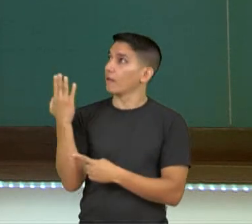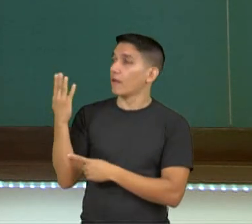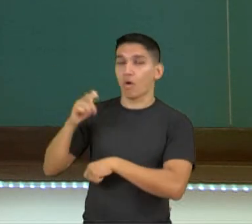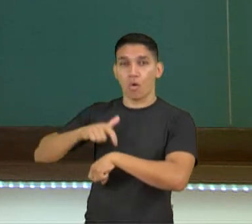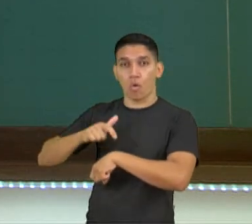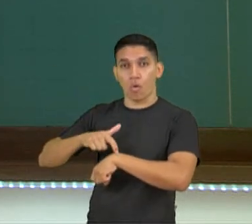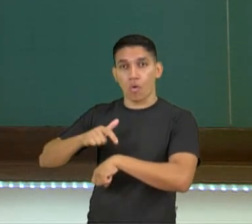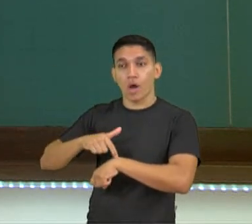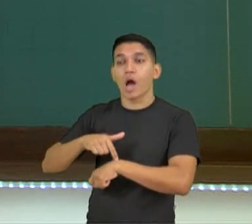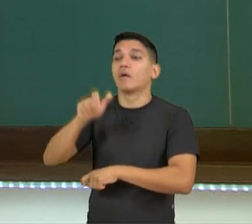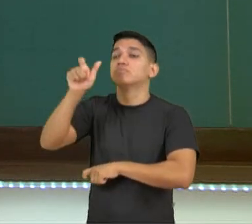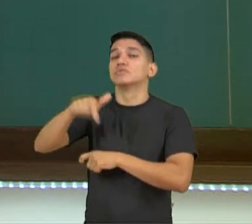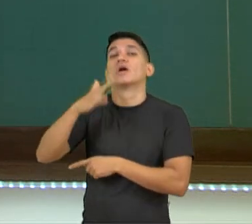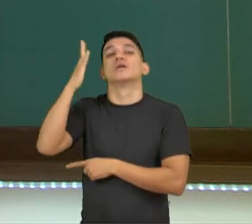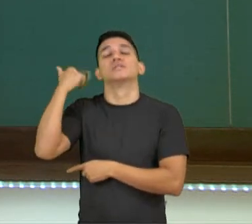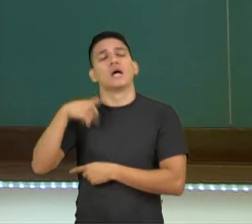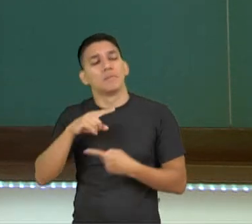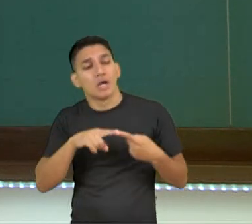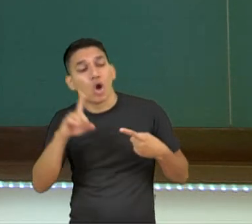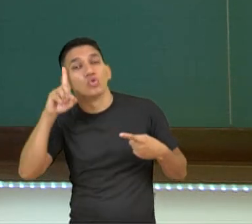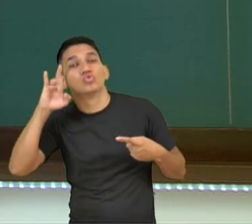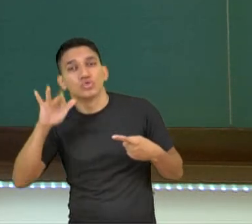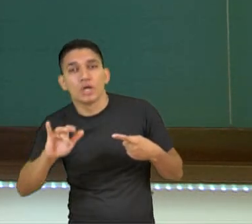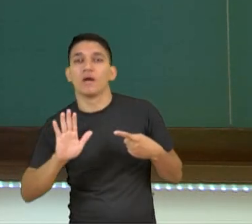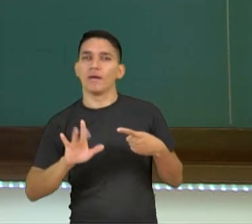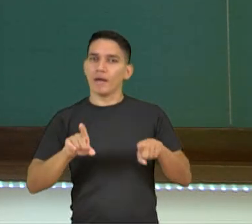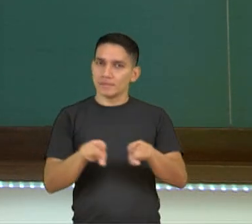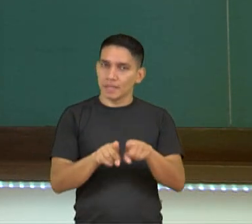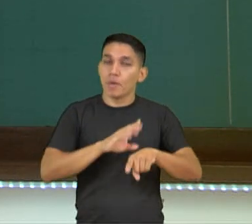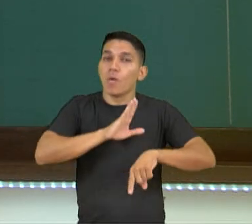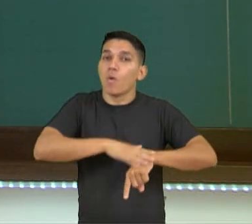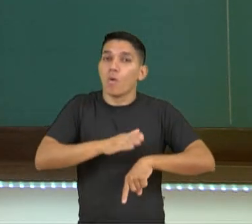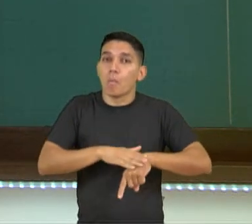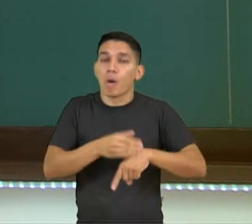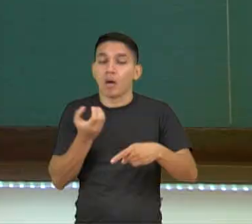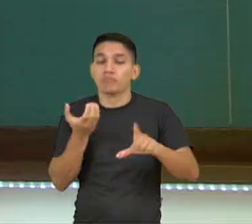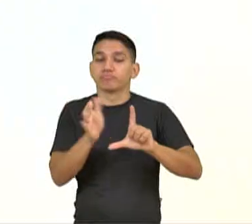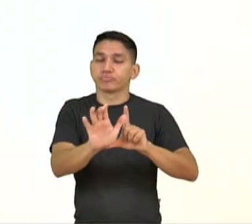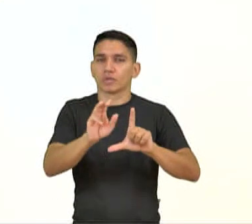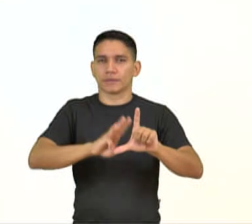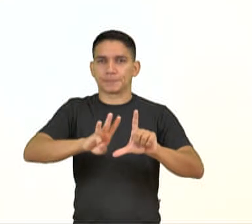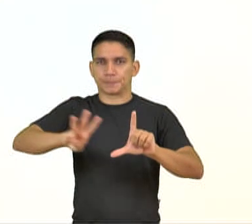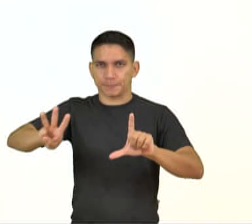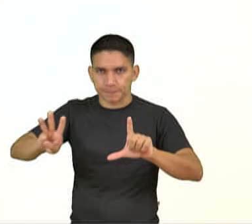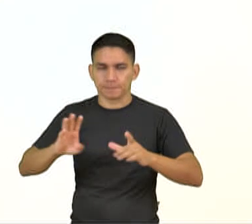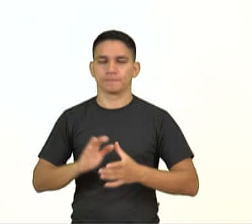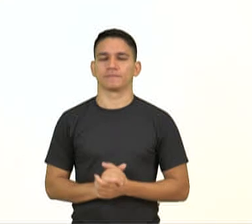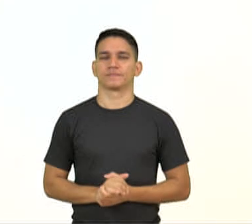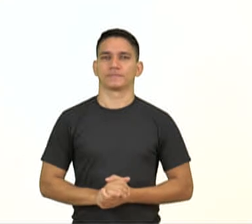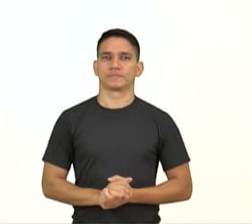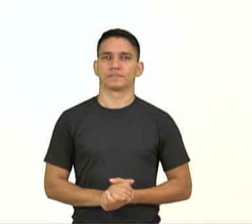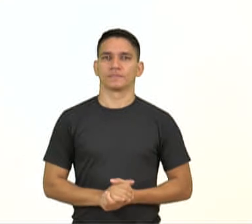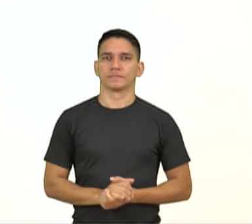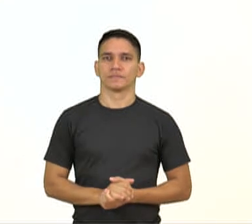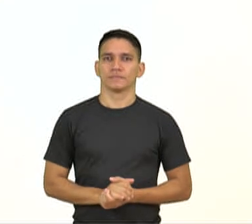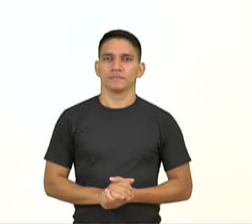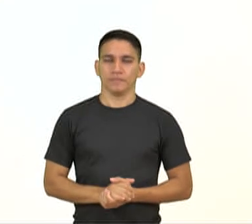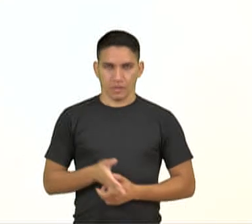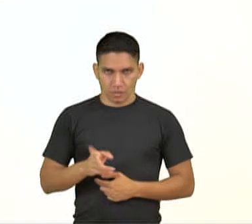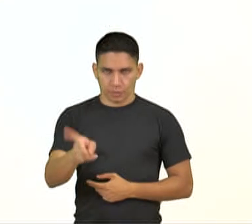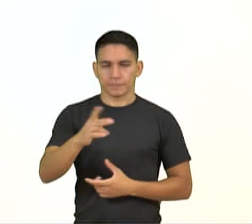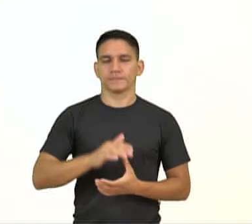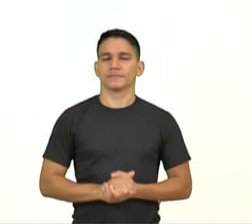que a pessoa saiba não apenas o dia, mas também o momento em que o texto foi para o ar, foi para a internet. Vamos